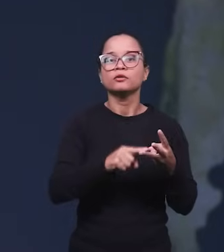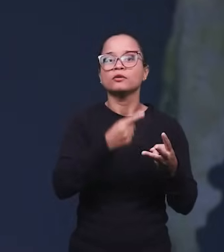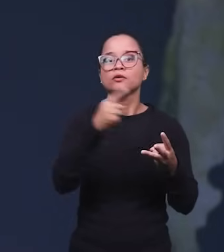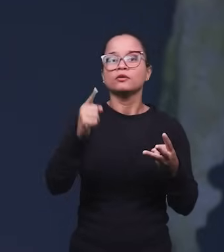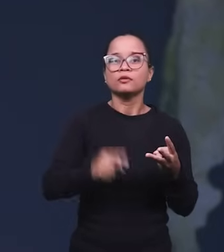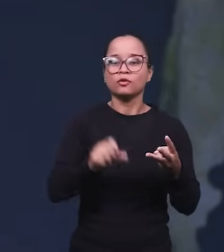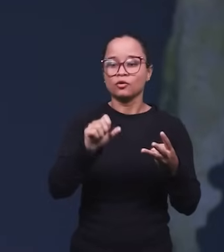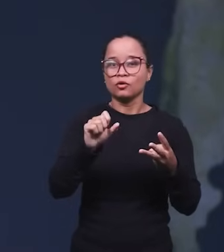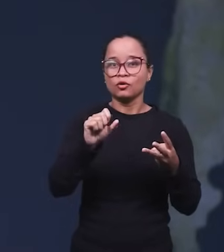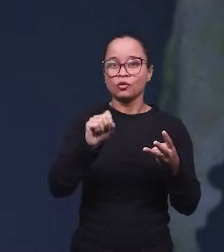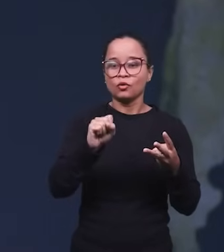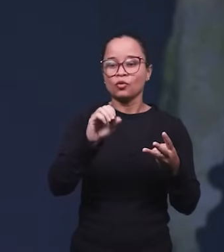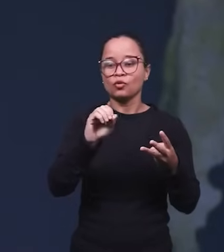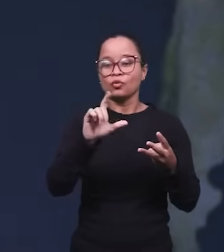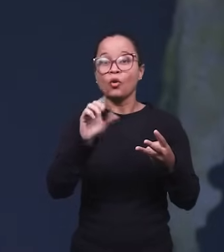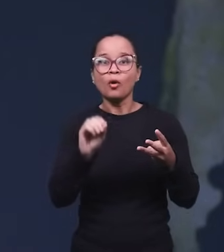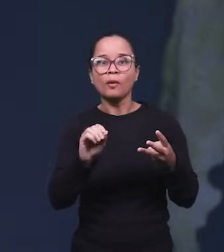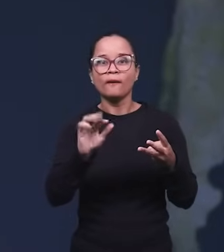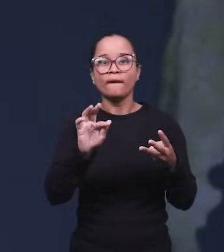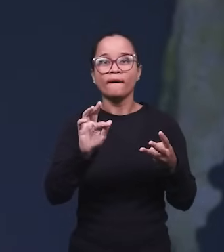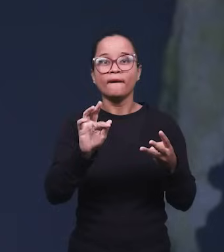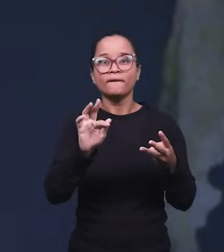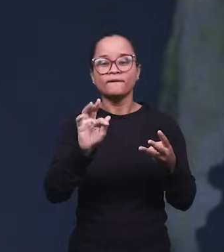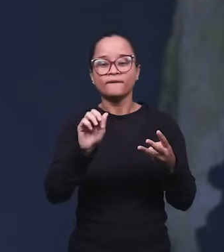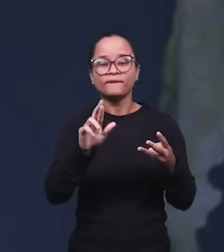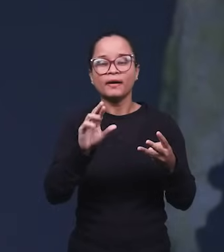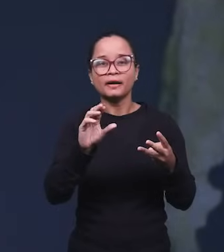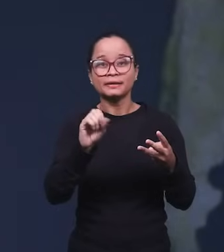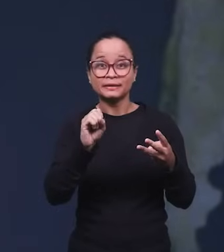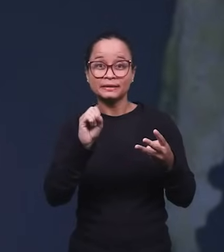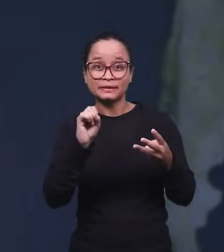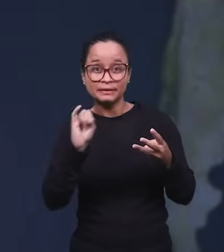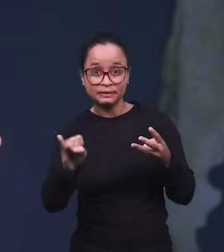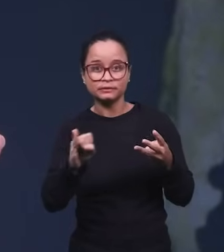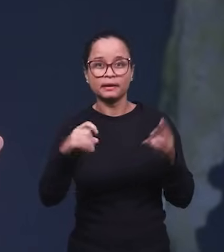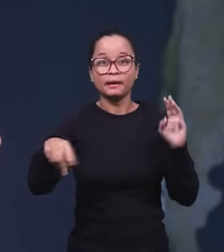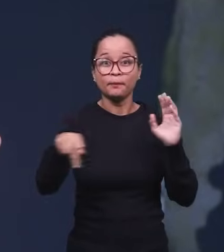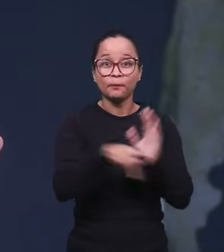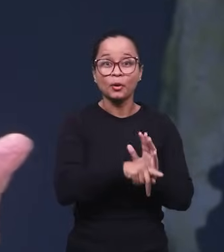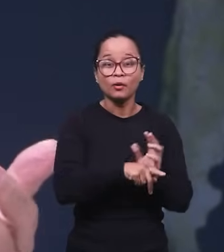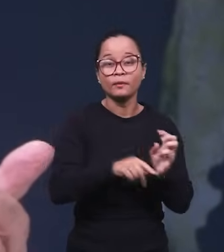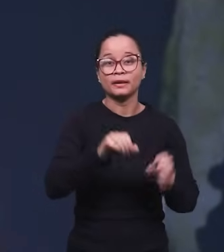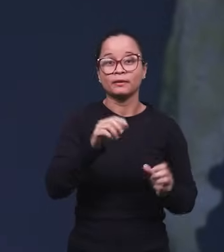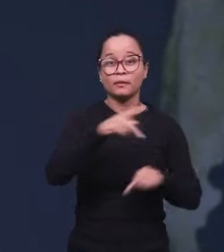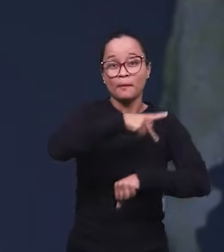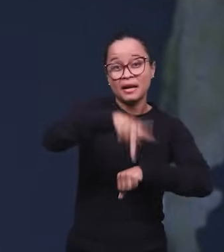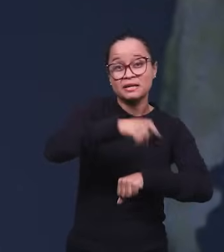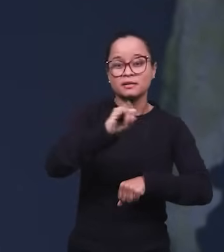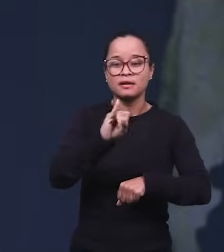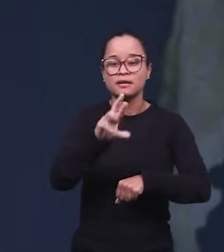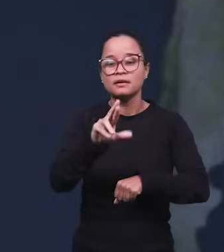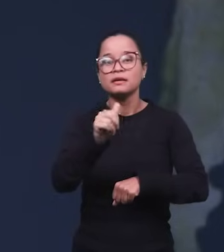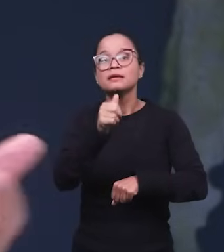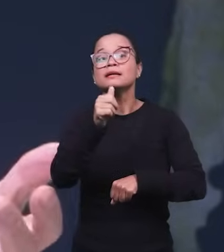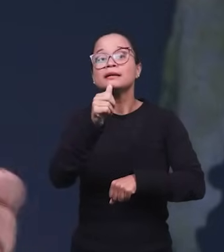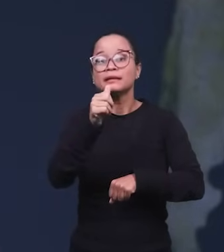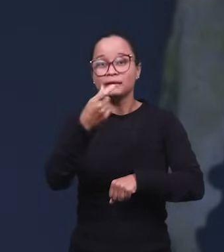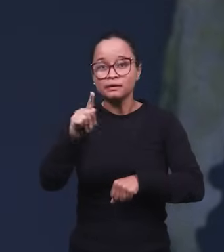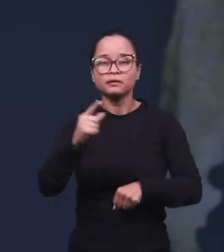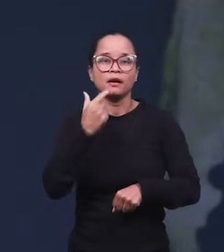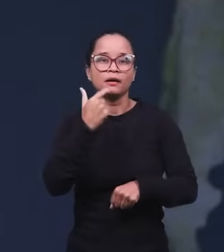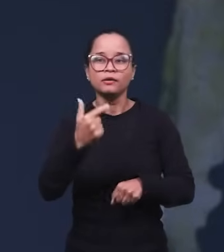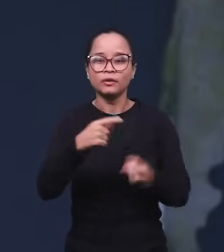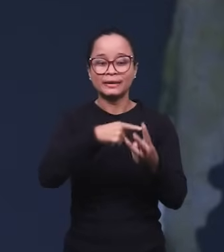farsi, que é a língua do Irã. Tem um grupo grande de iranianos, o próprio pastor, inclusive, o pastor Carro, na época, né? Ele estava ainda